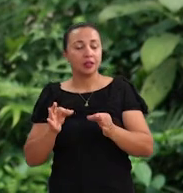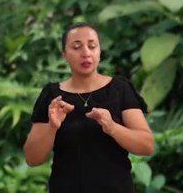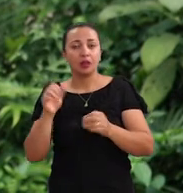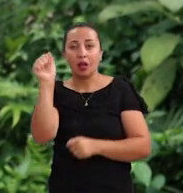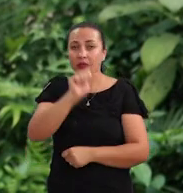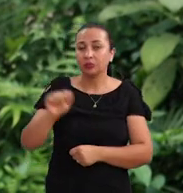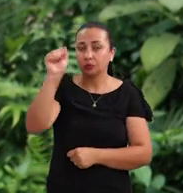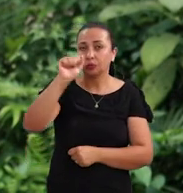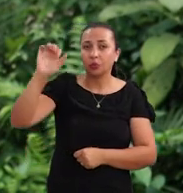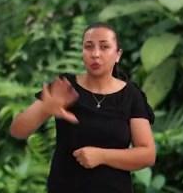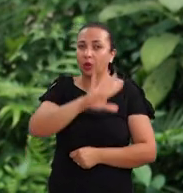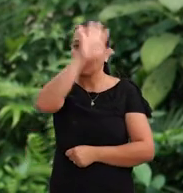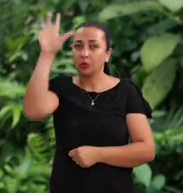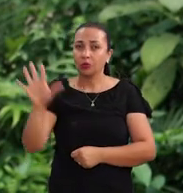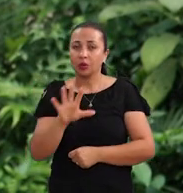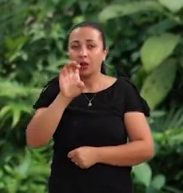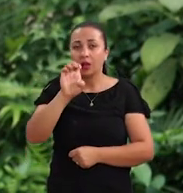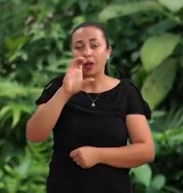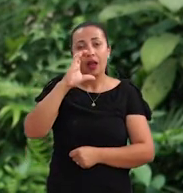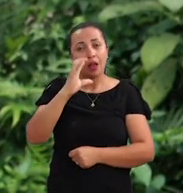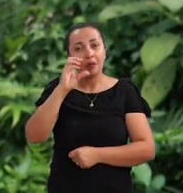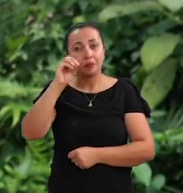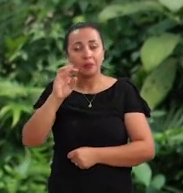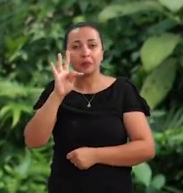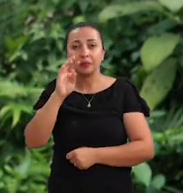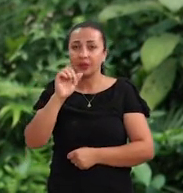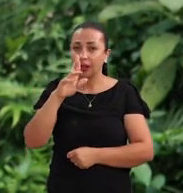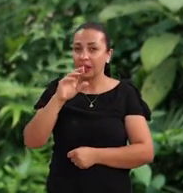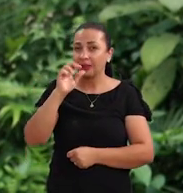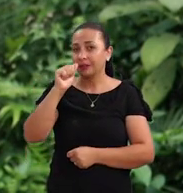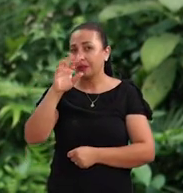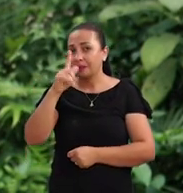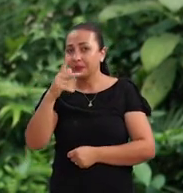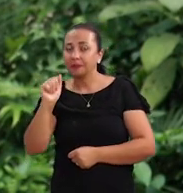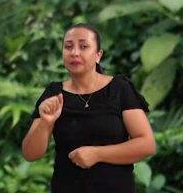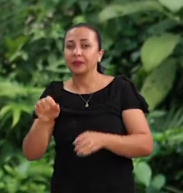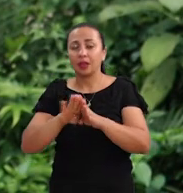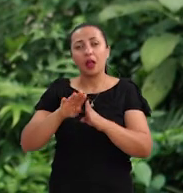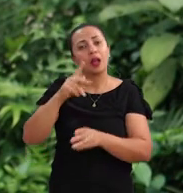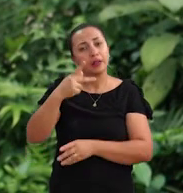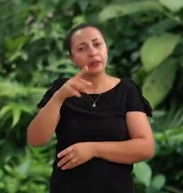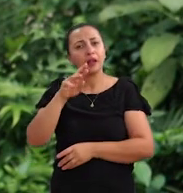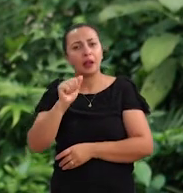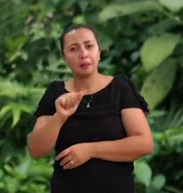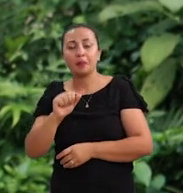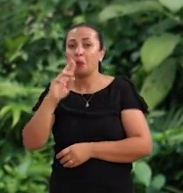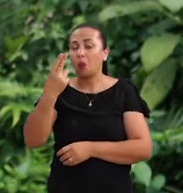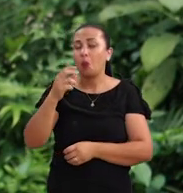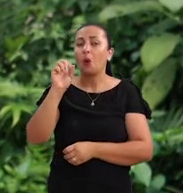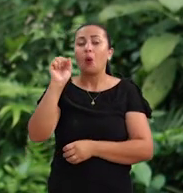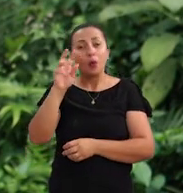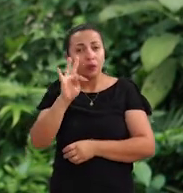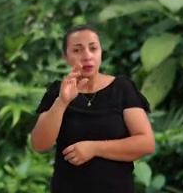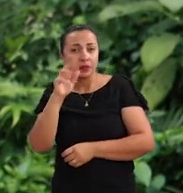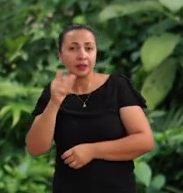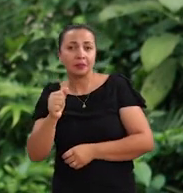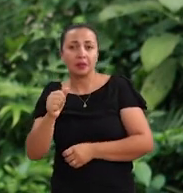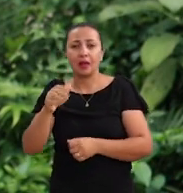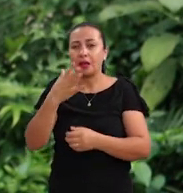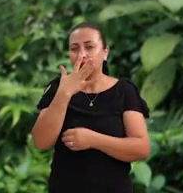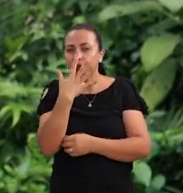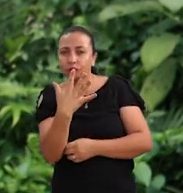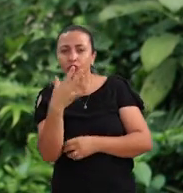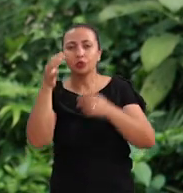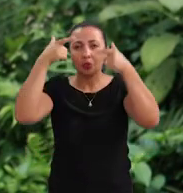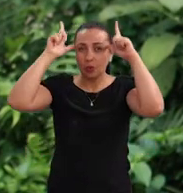De acordo com a Associação Nacional de Ecoterapia do Brasil, a ecoterapia, hipoterapia ou terapia assistida com cavalos